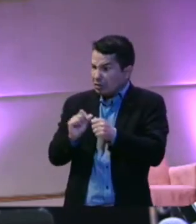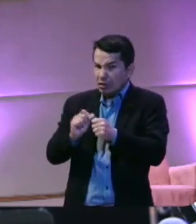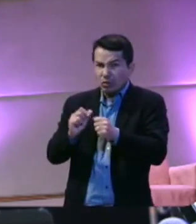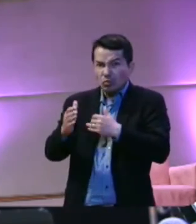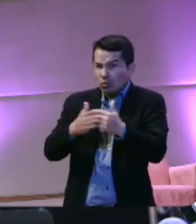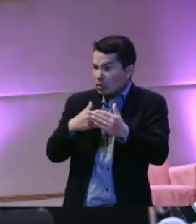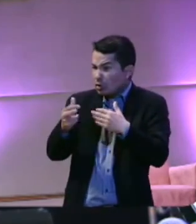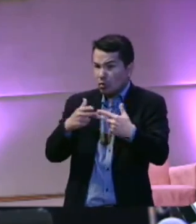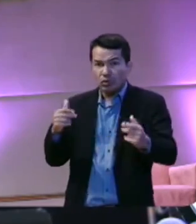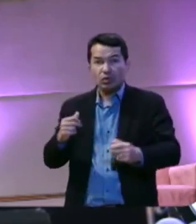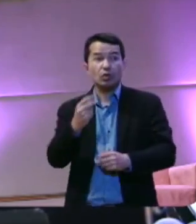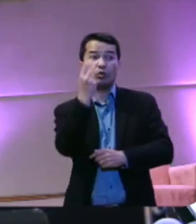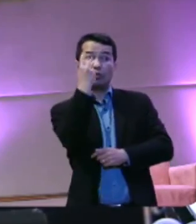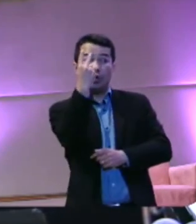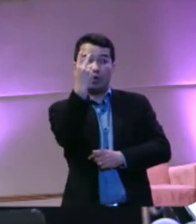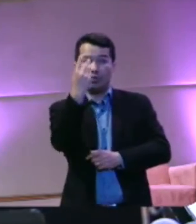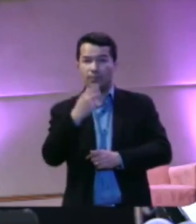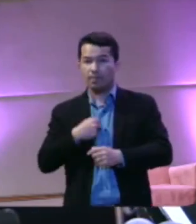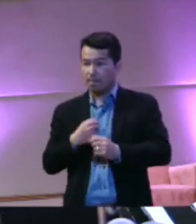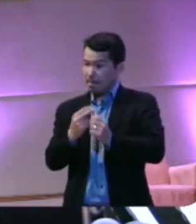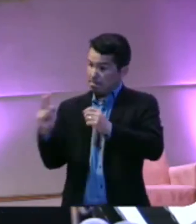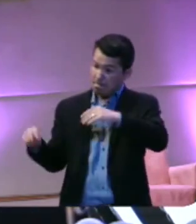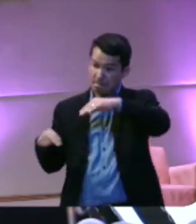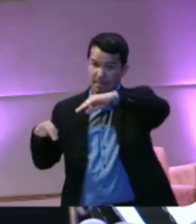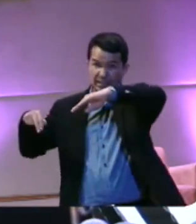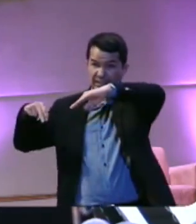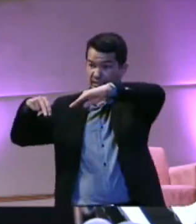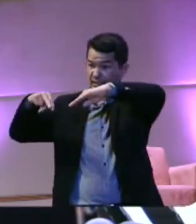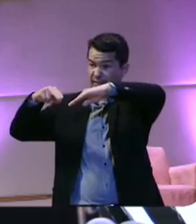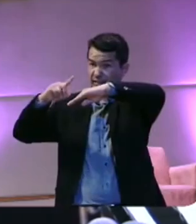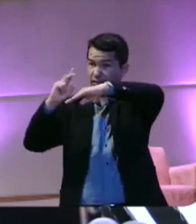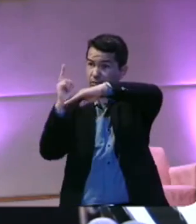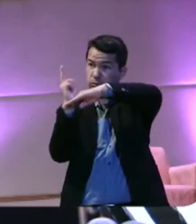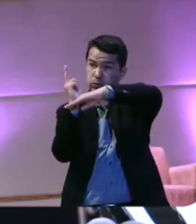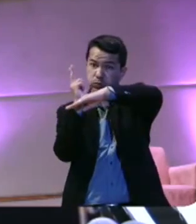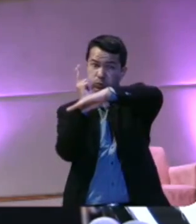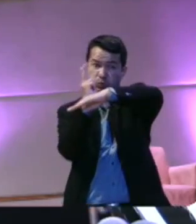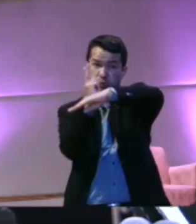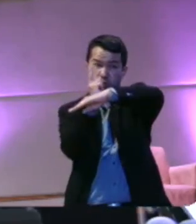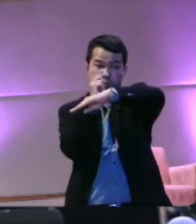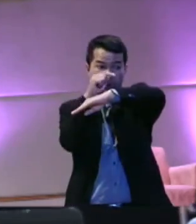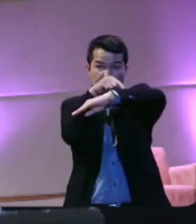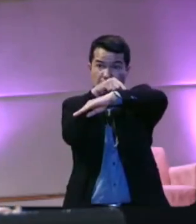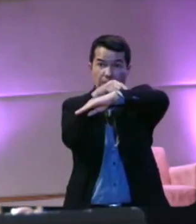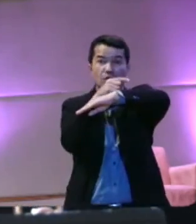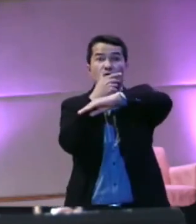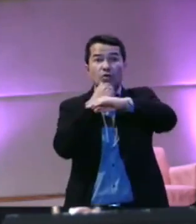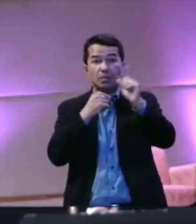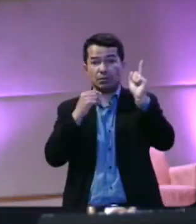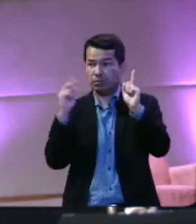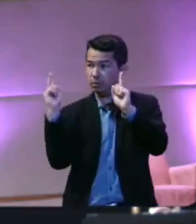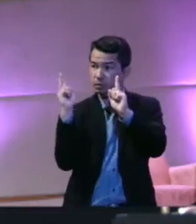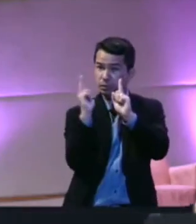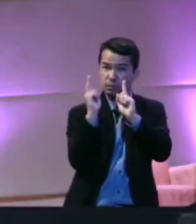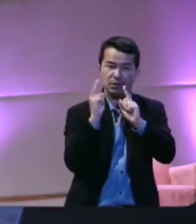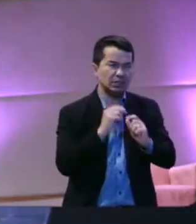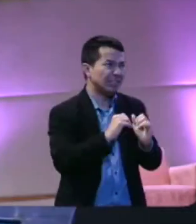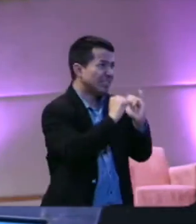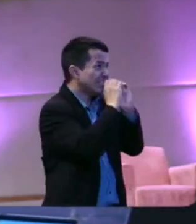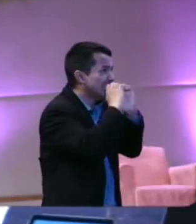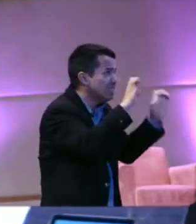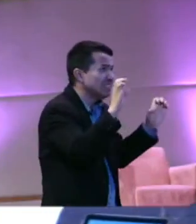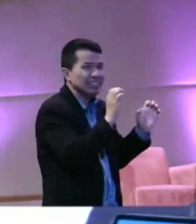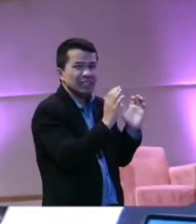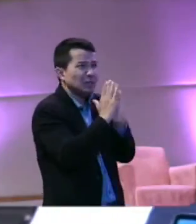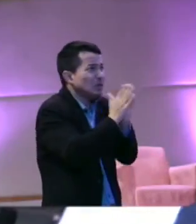E eles saíram e chegaram até aquele homem, e eles falaram de Jesus para ele. Ela diz que o que mais impactou o